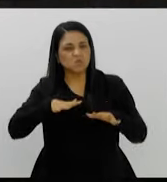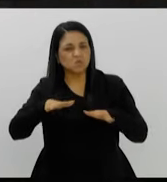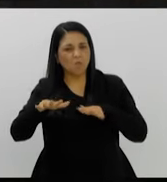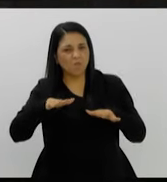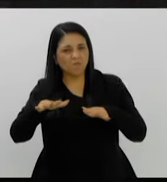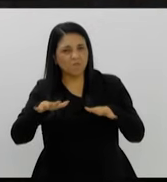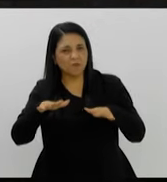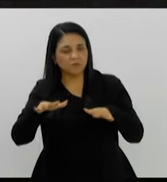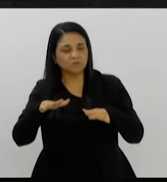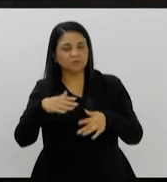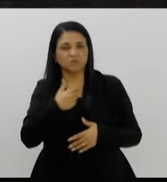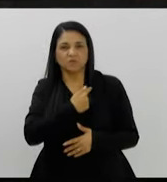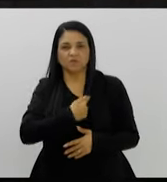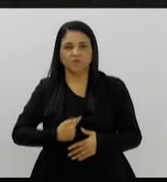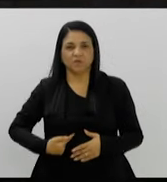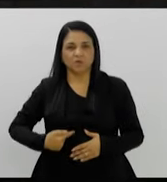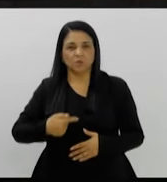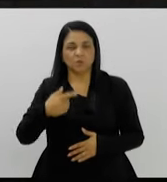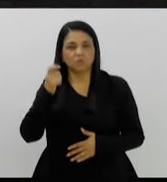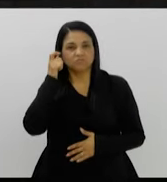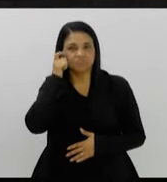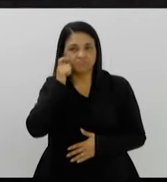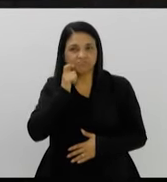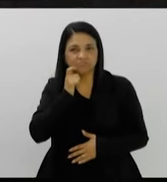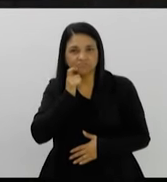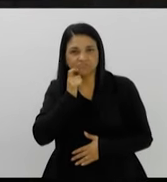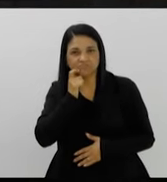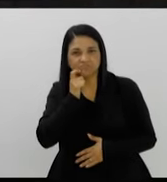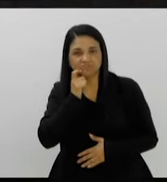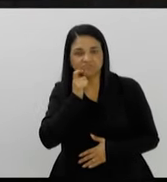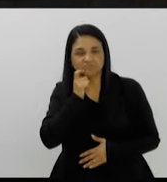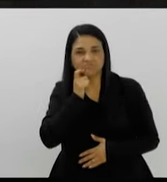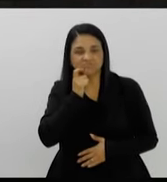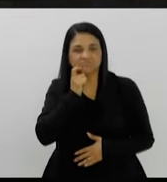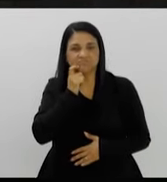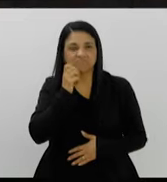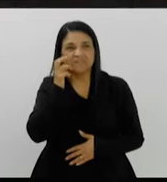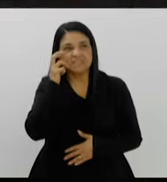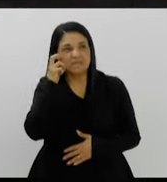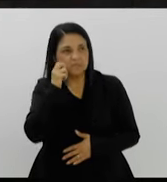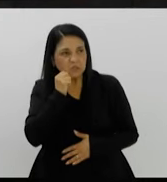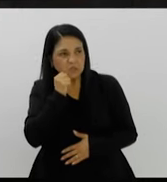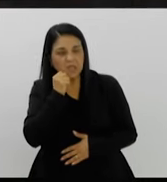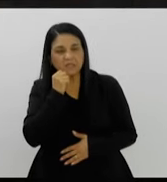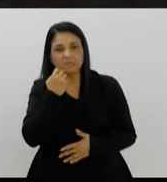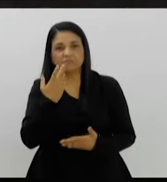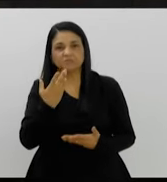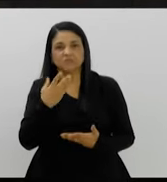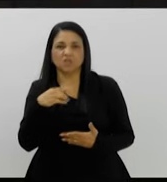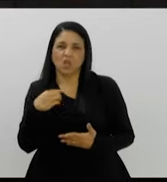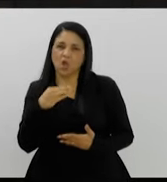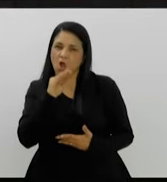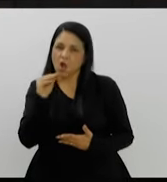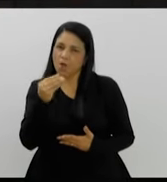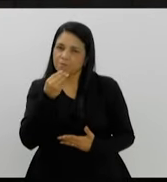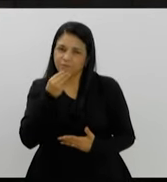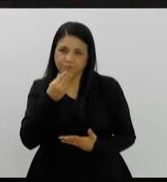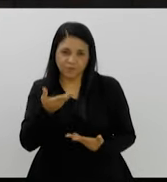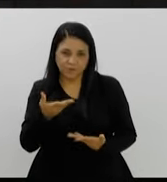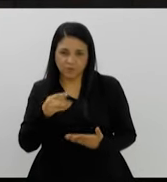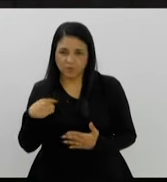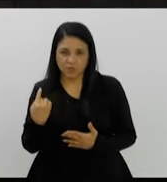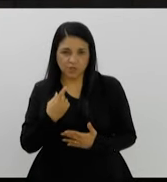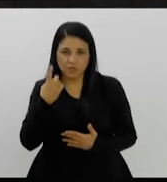vem fazendo em seu governo é óbvio que nós deputados a gente não tem aqui